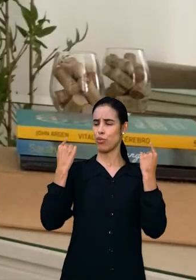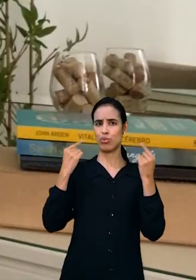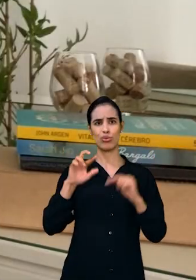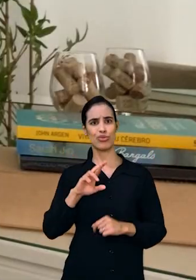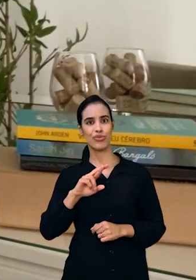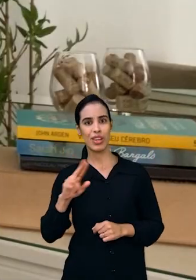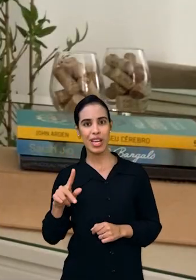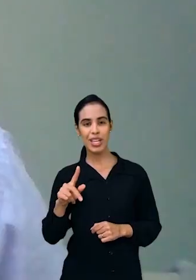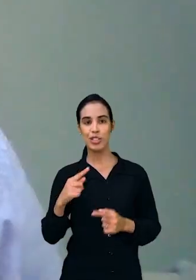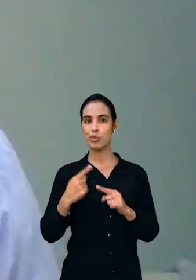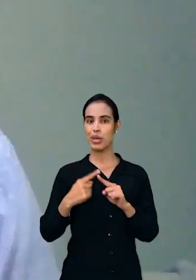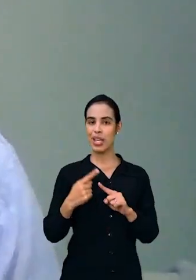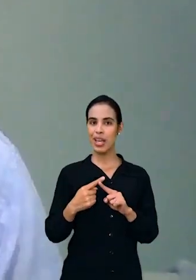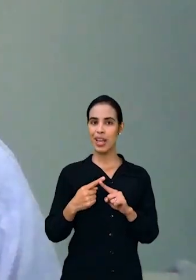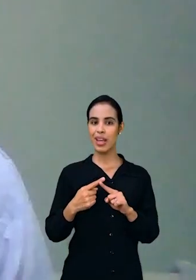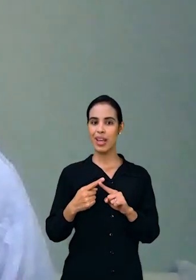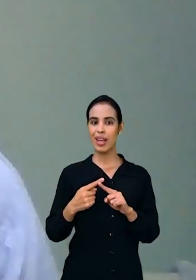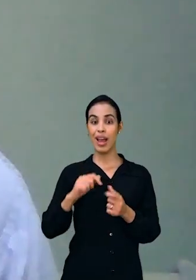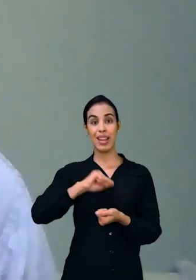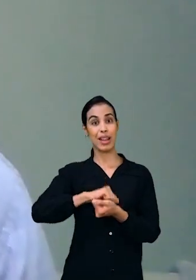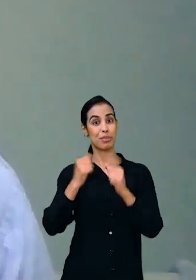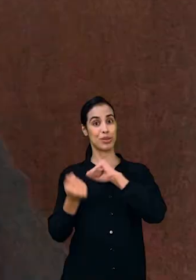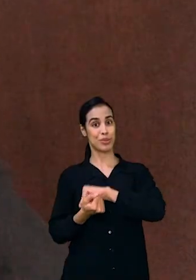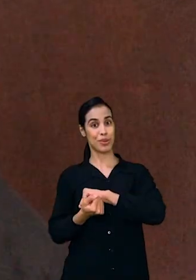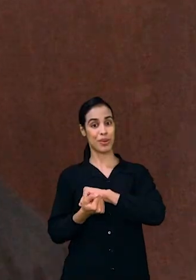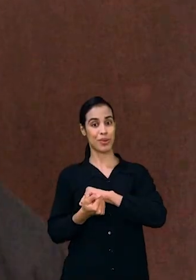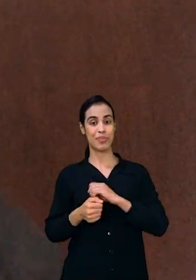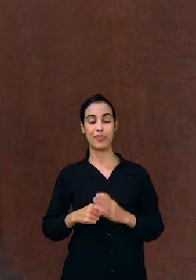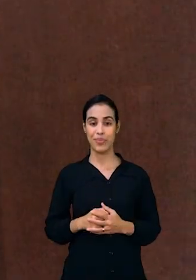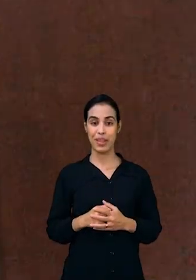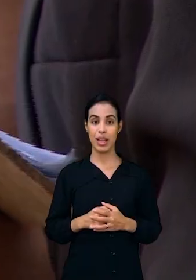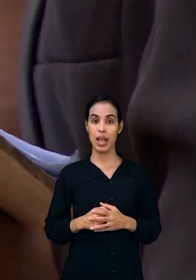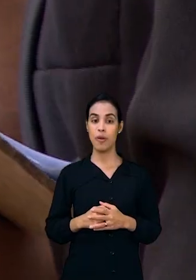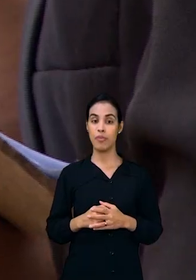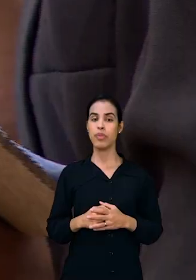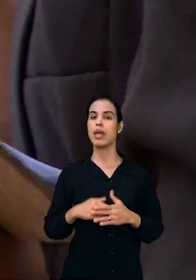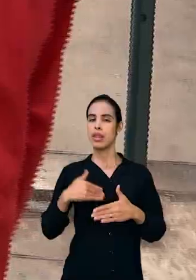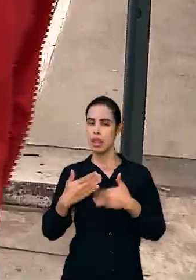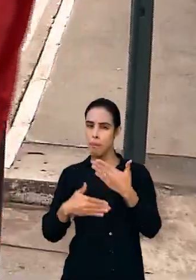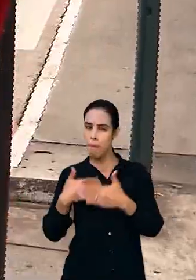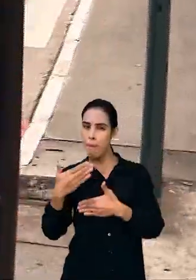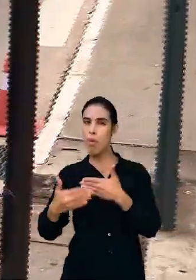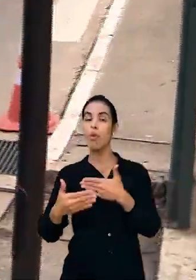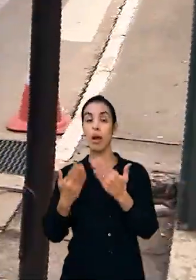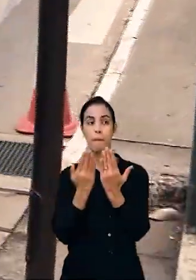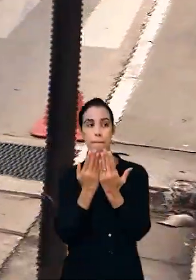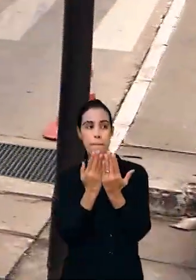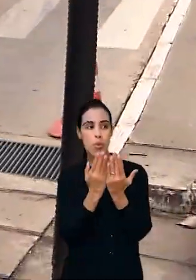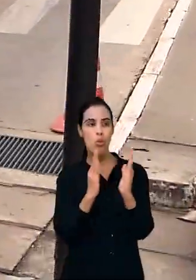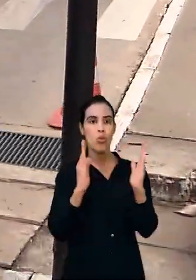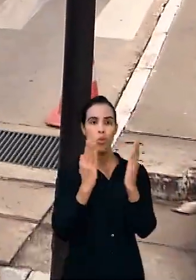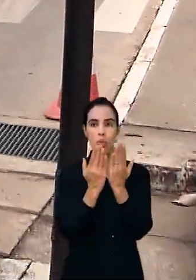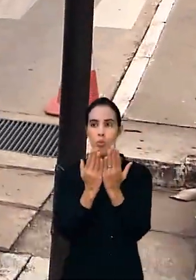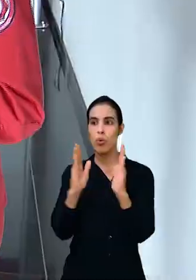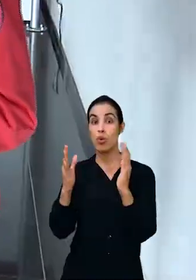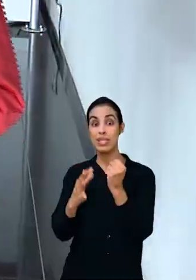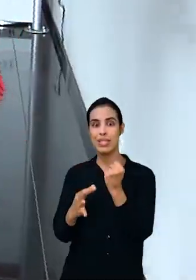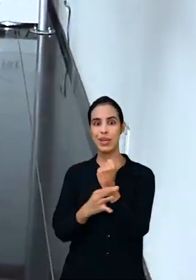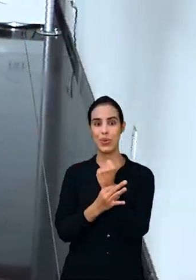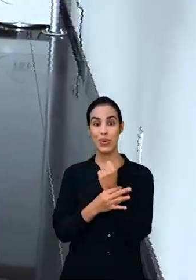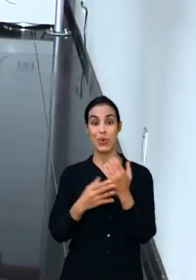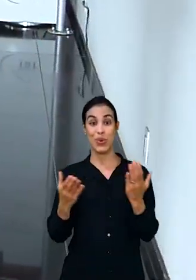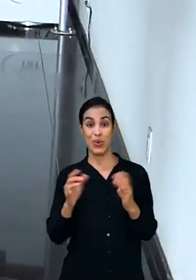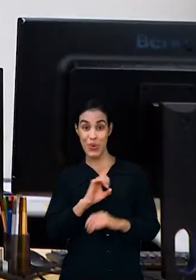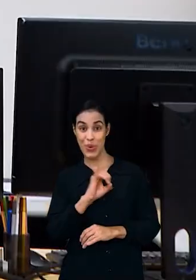diferente, afinal as gravações foram adaptadas. 3, 2, 1. Aos poucos, o trabalho presencial foi sendo retomado